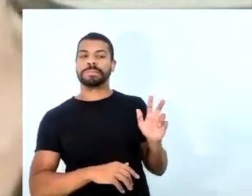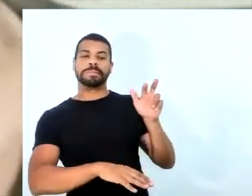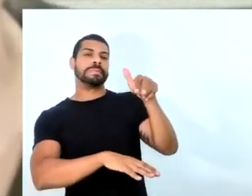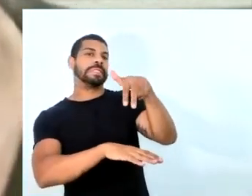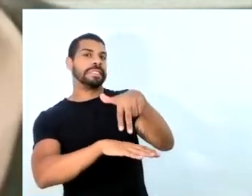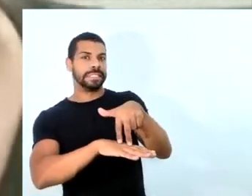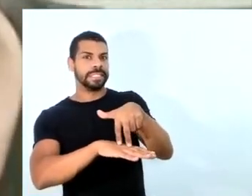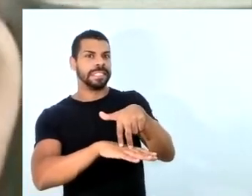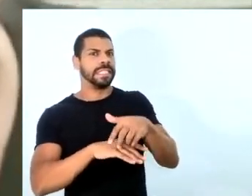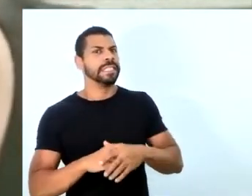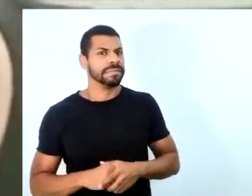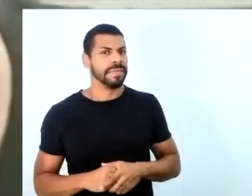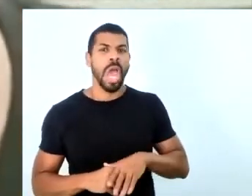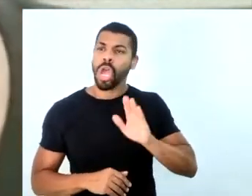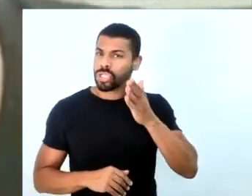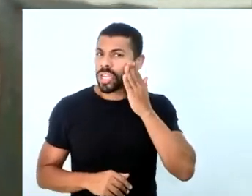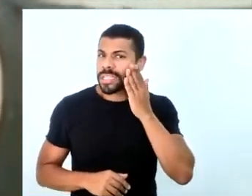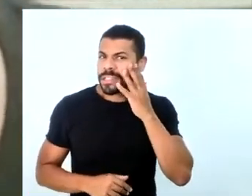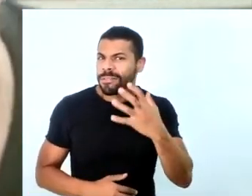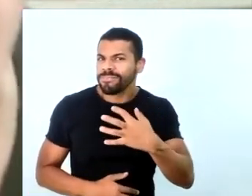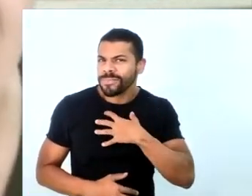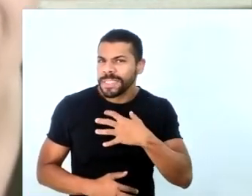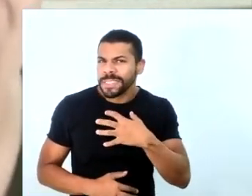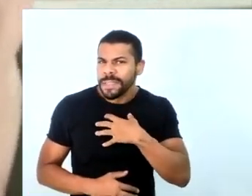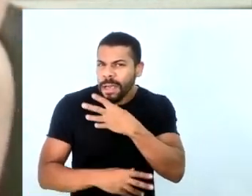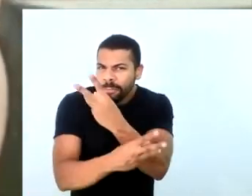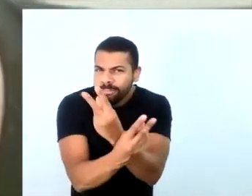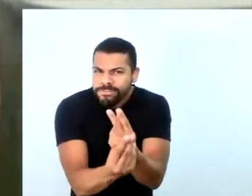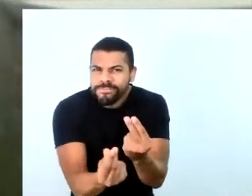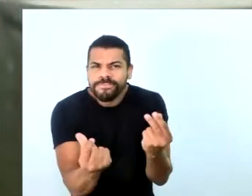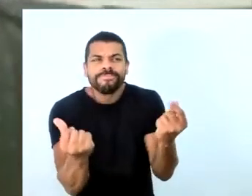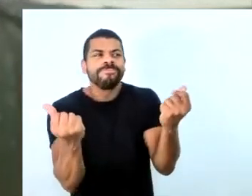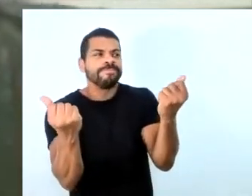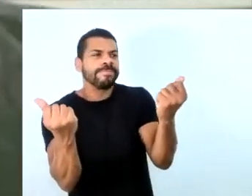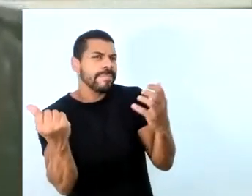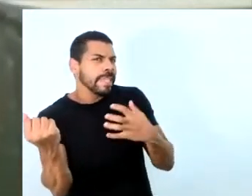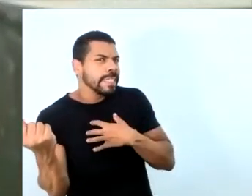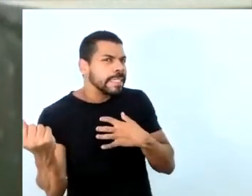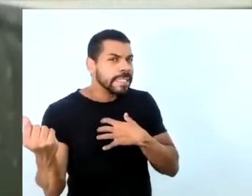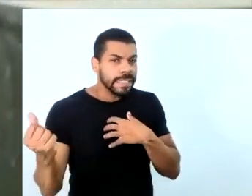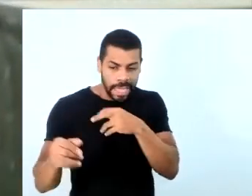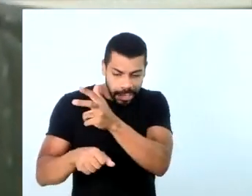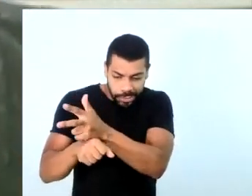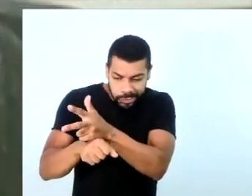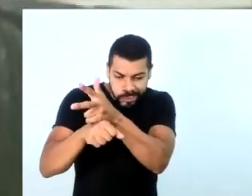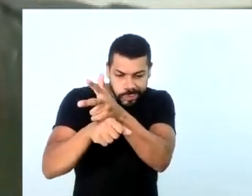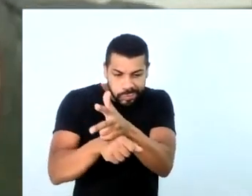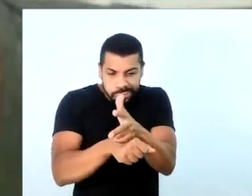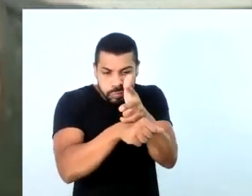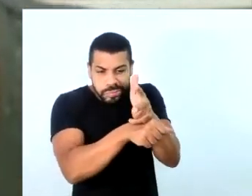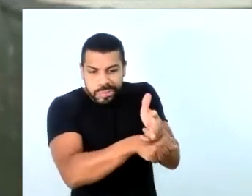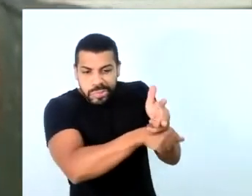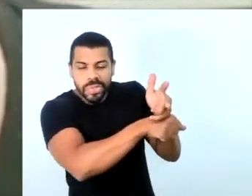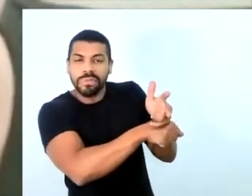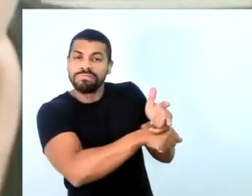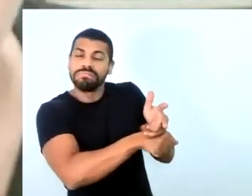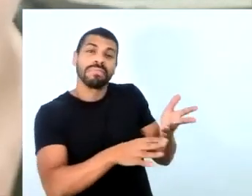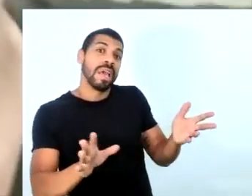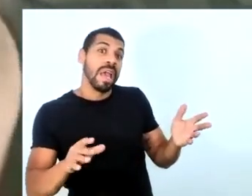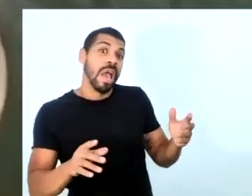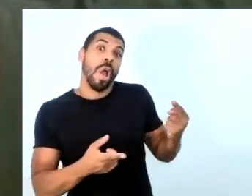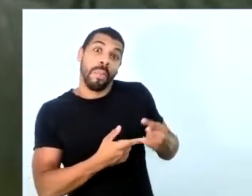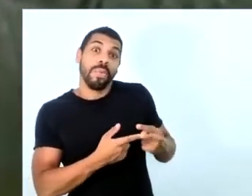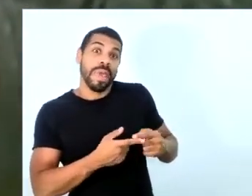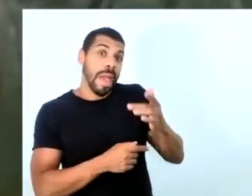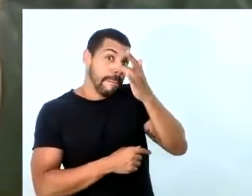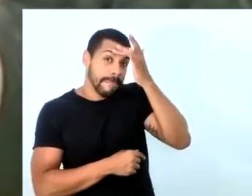falou, assim, eu sei tudo o que aconteceu, eu sinto tudo o que aconteceu. O que aconteceu ou está gravado aqui, ou não aconteceu, porque